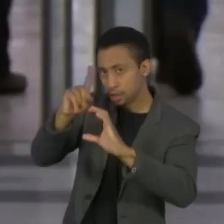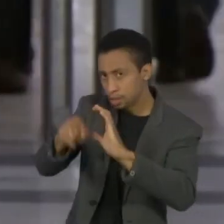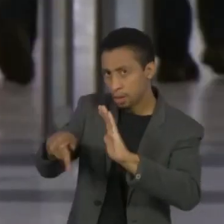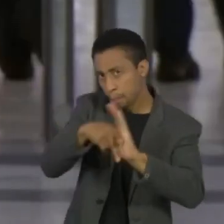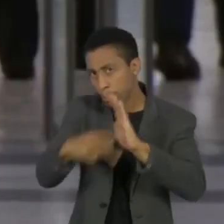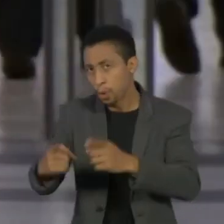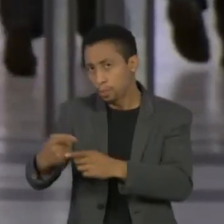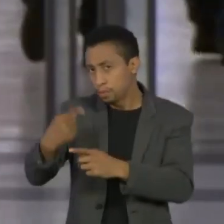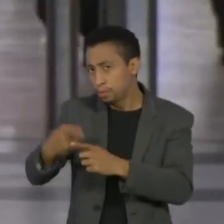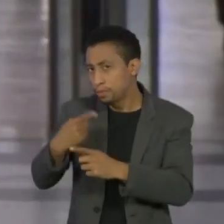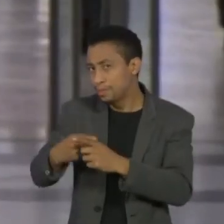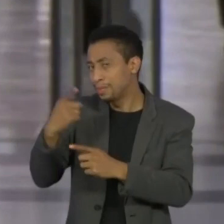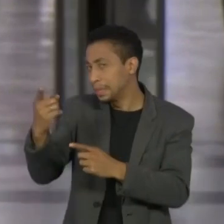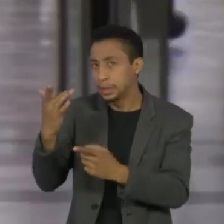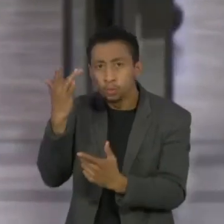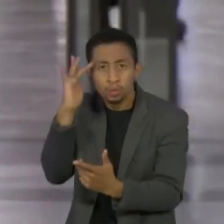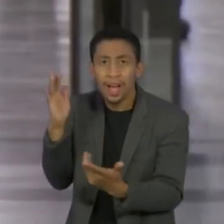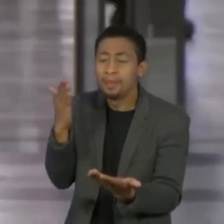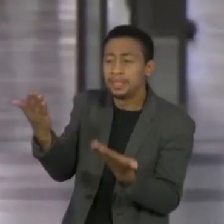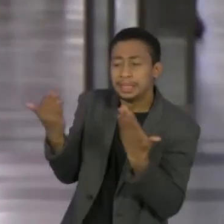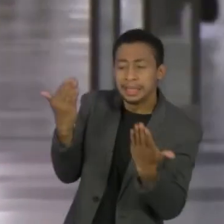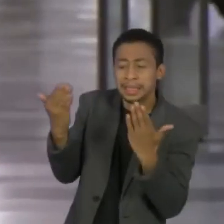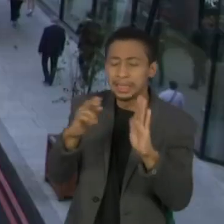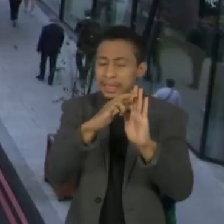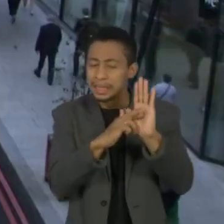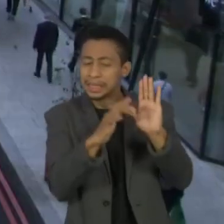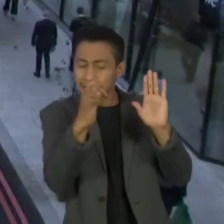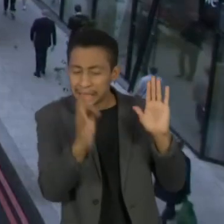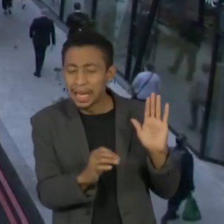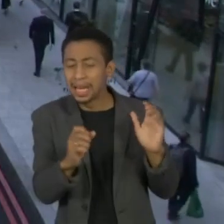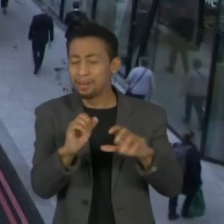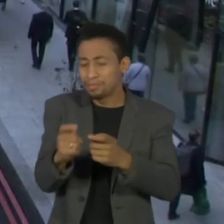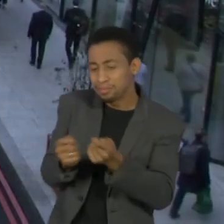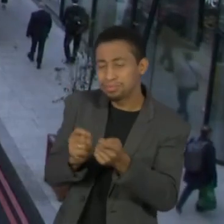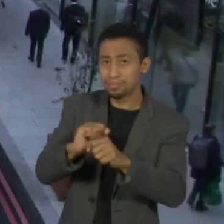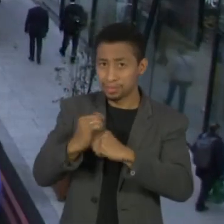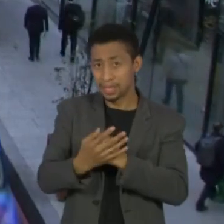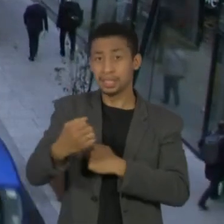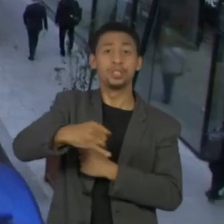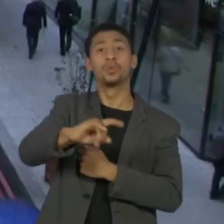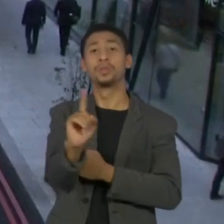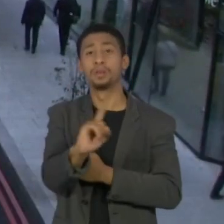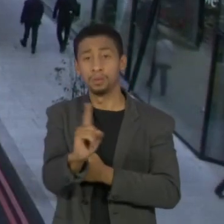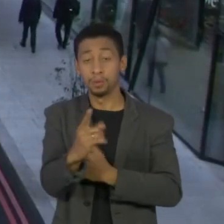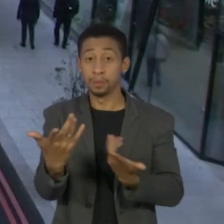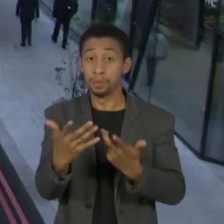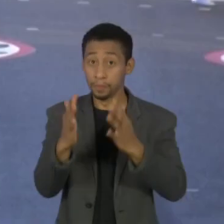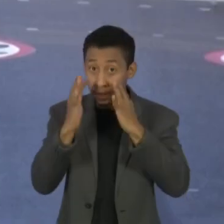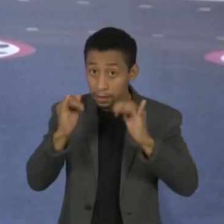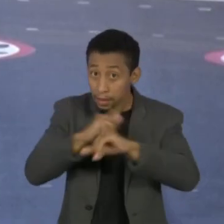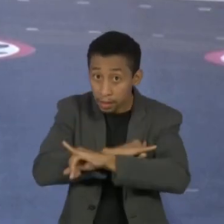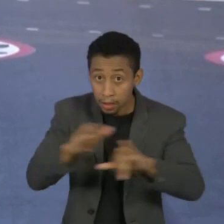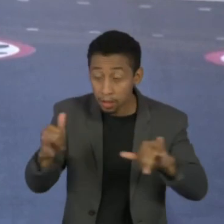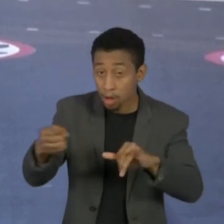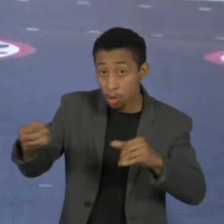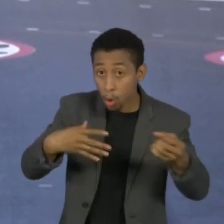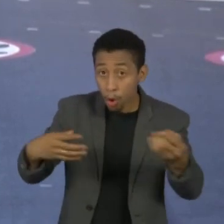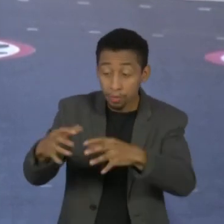não sabem se as medidas serão suficientes para conter a segunda onda de infecções e alertam que os novos